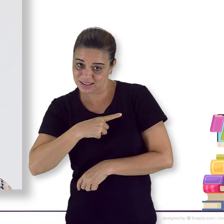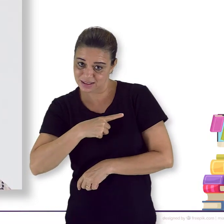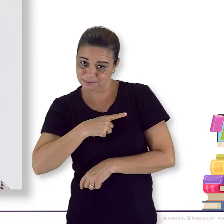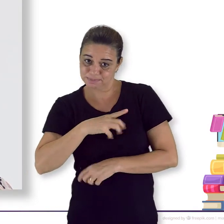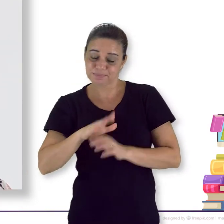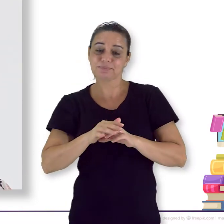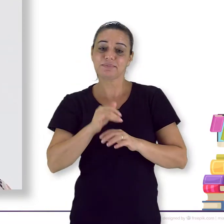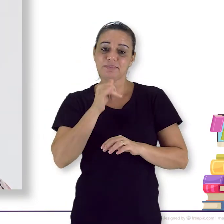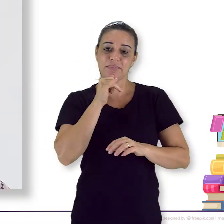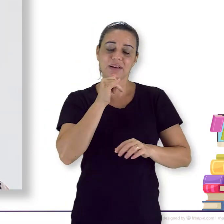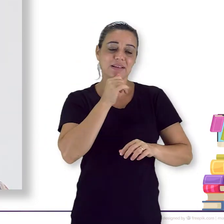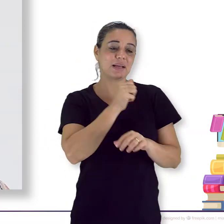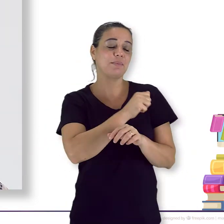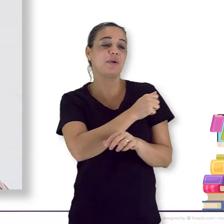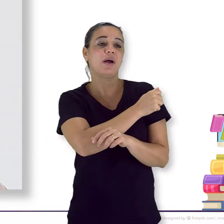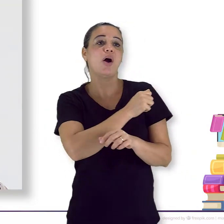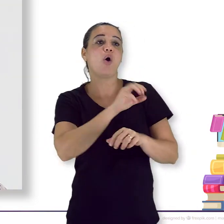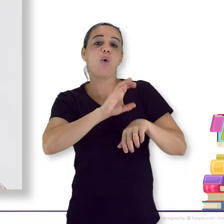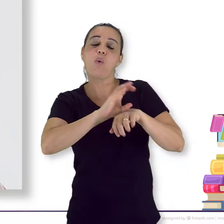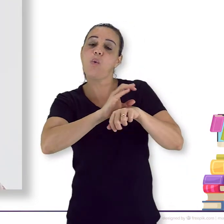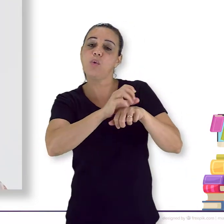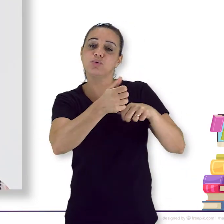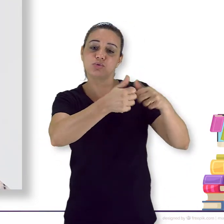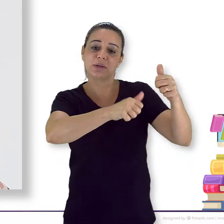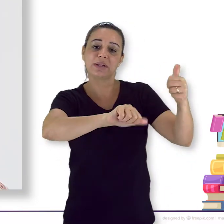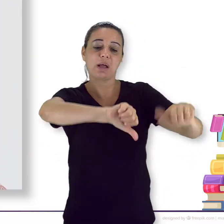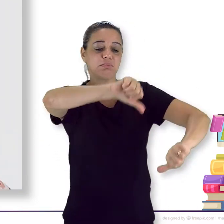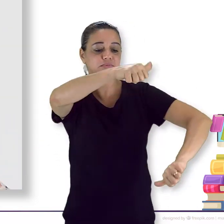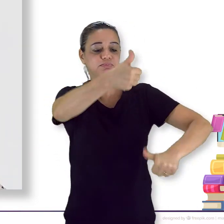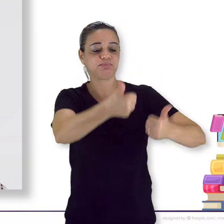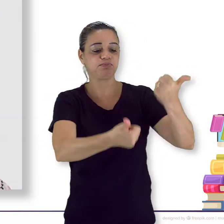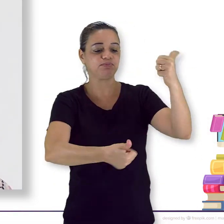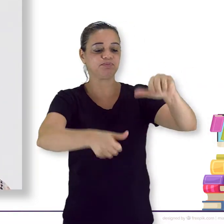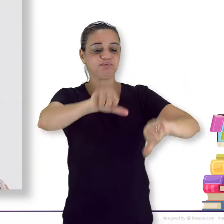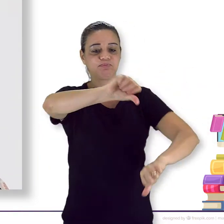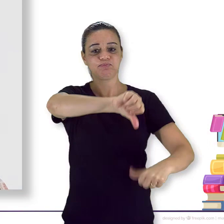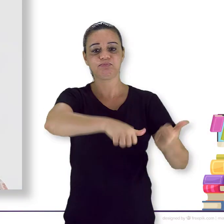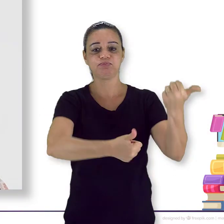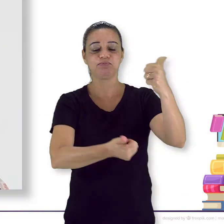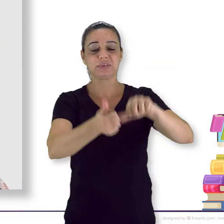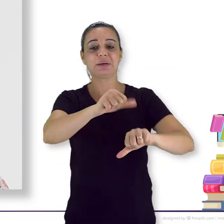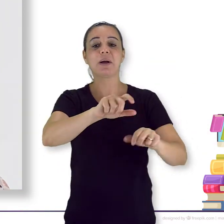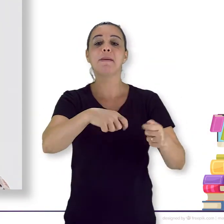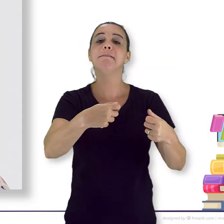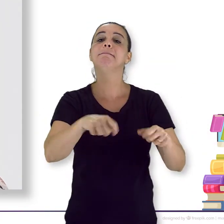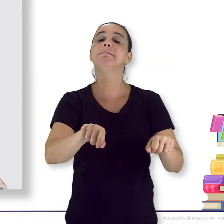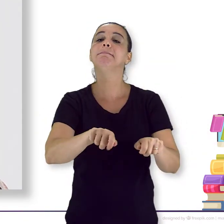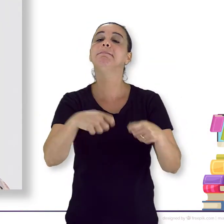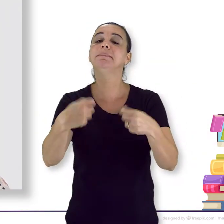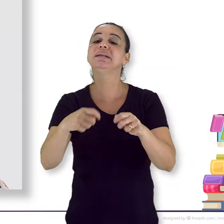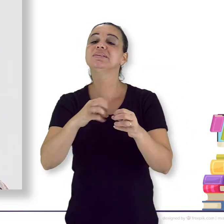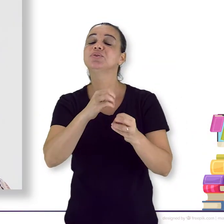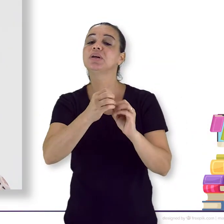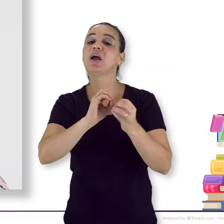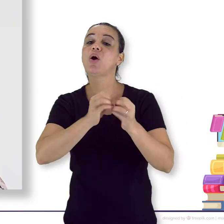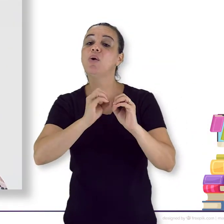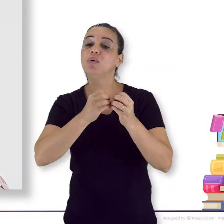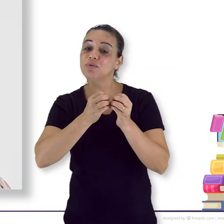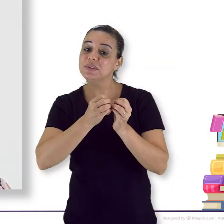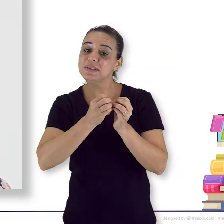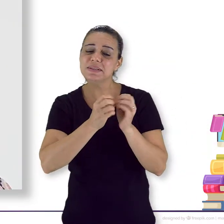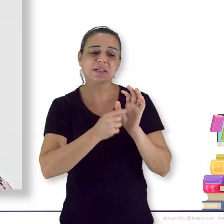aprendendo. É um curso que envolve mecânica, que eles tenham um espaço laboratório de oficina, ou que eles possam fazer uma